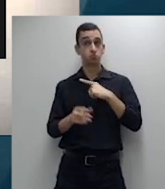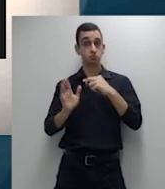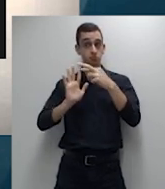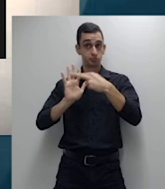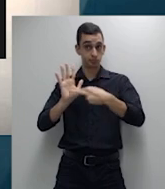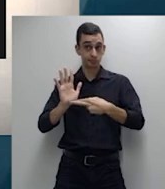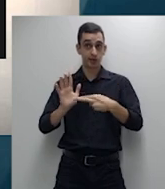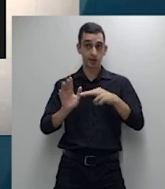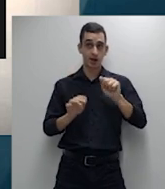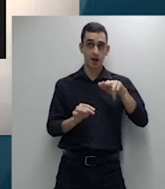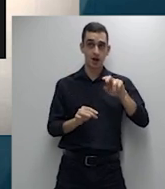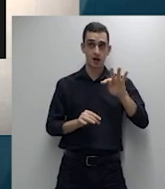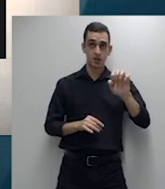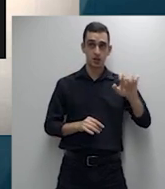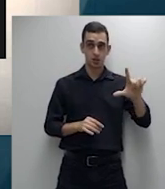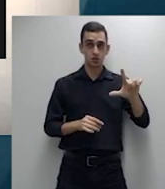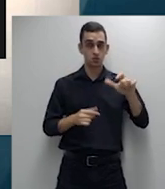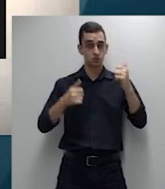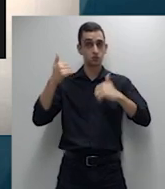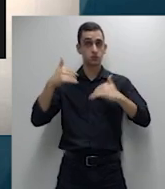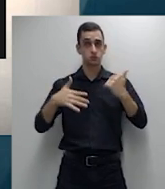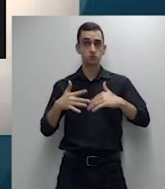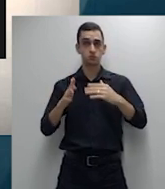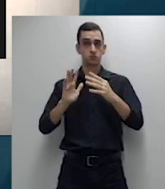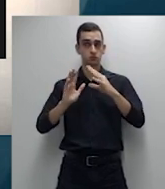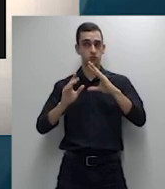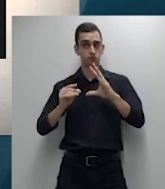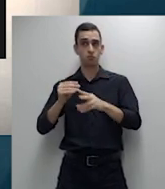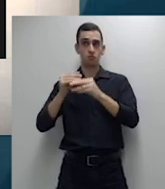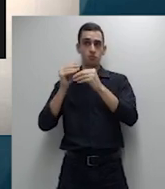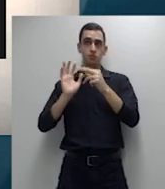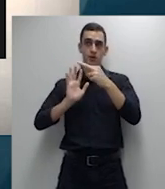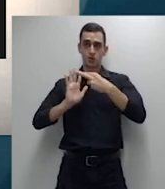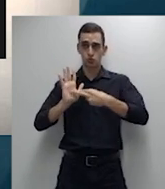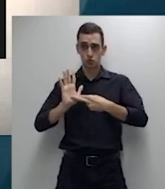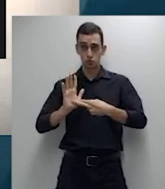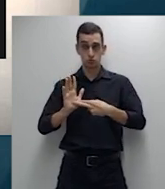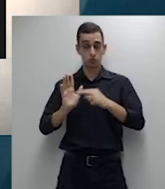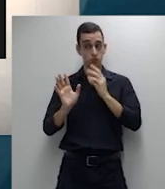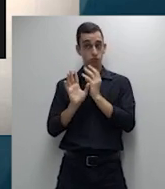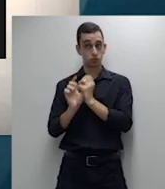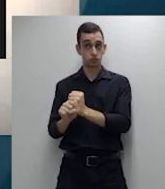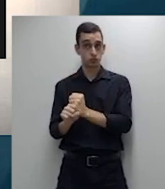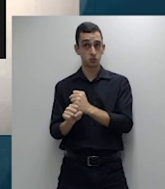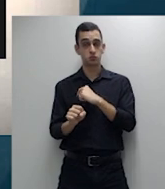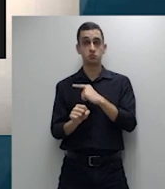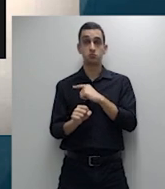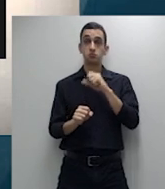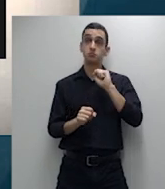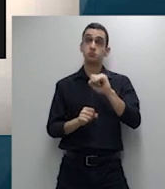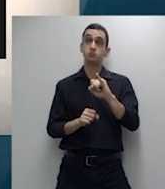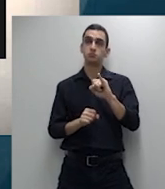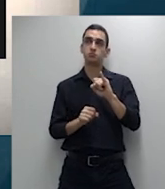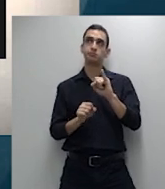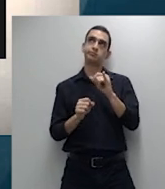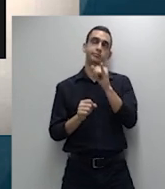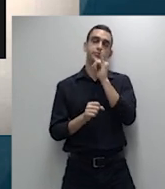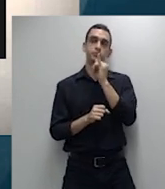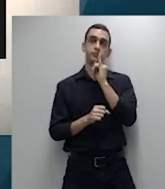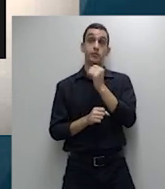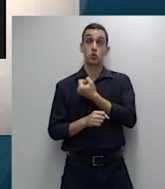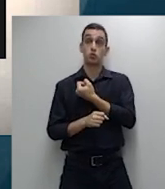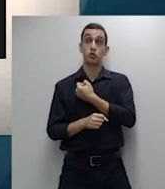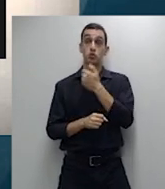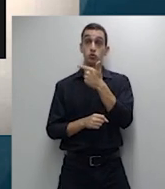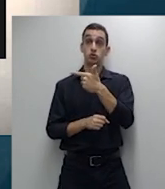da Anatel as resoluções da Anatel que nós pegamos a resolução 220 da